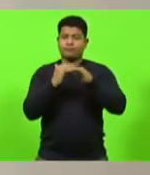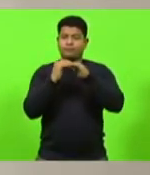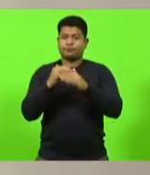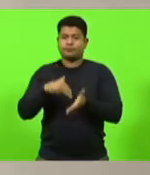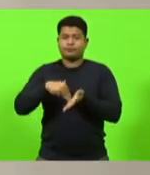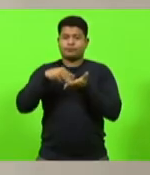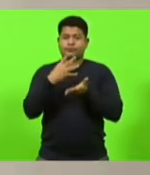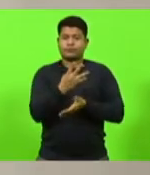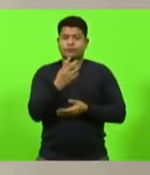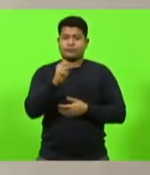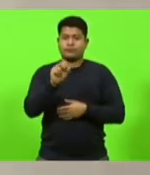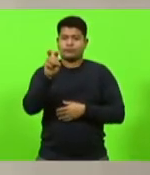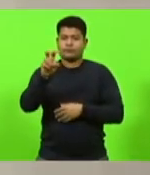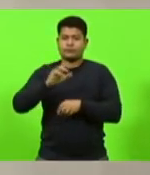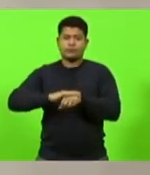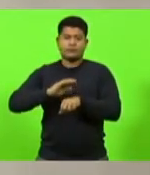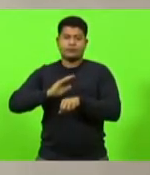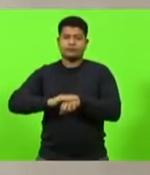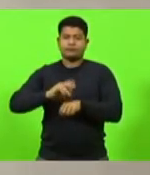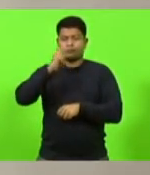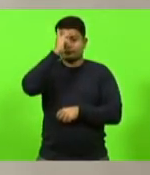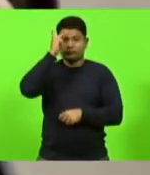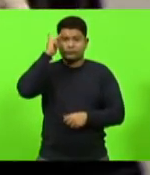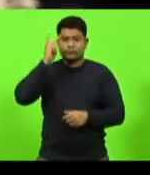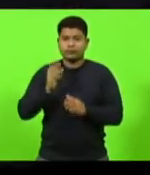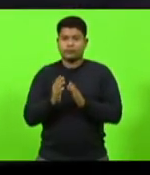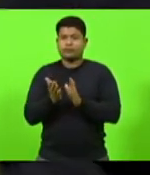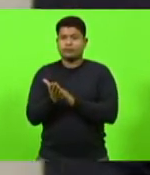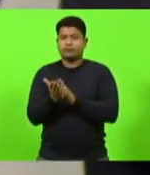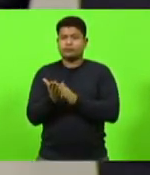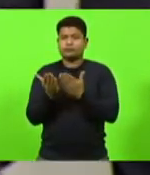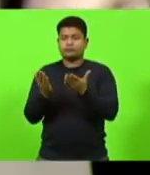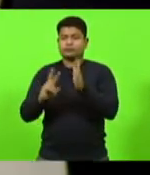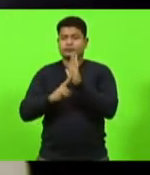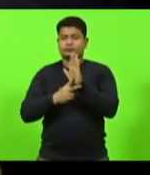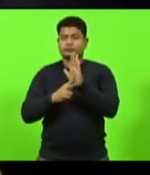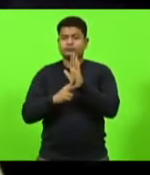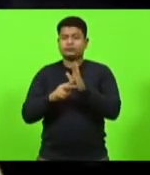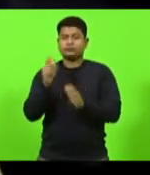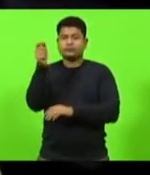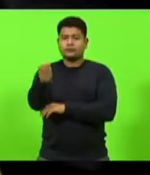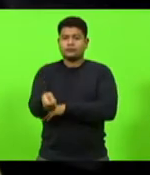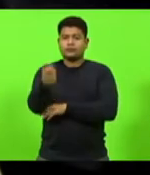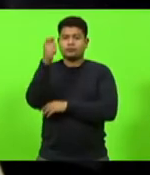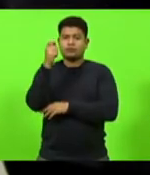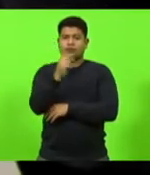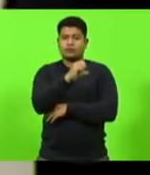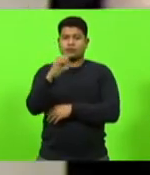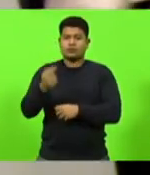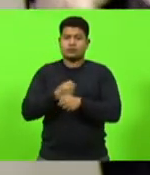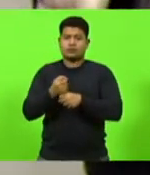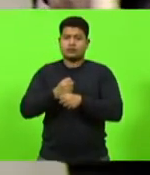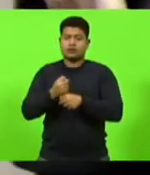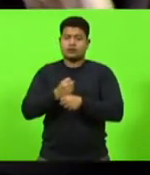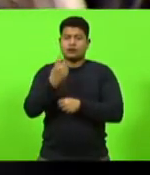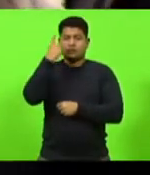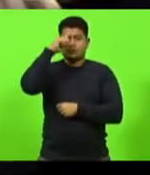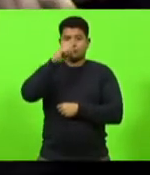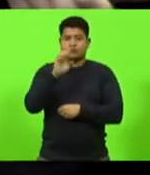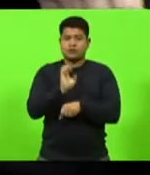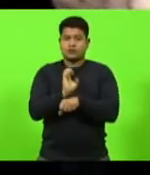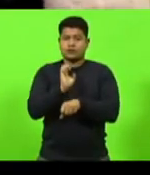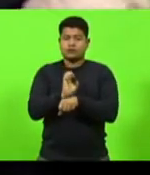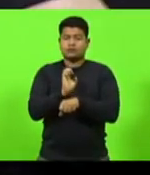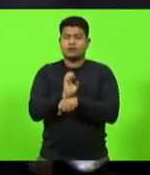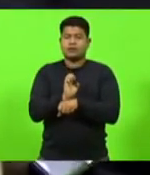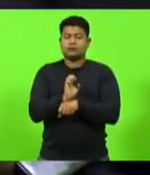Moção 485, autor deputada Paulinha, manifestando aplausos ao Sindicato dos Pescadores de Santa Catarina pela passagem do Dia Estadual do Pescador. Em